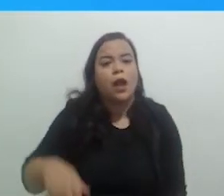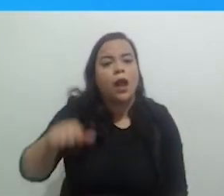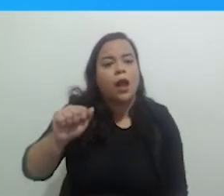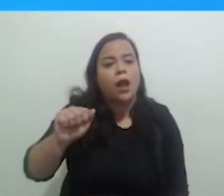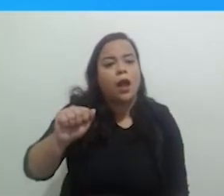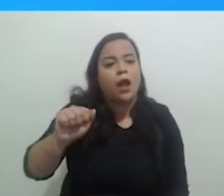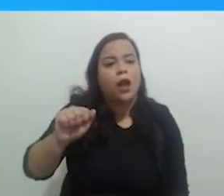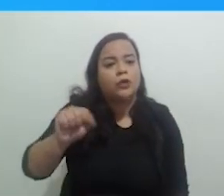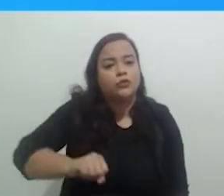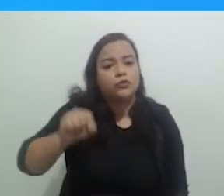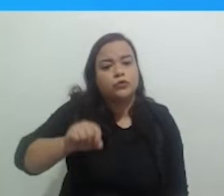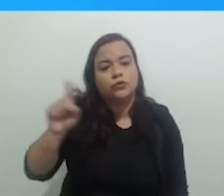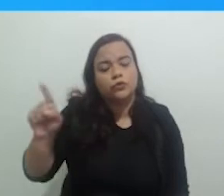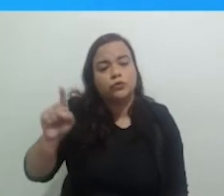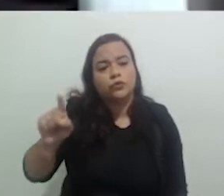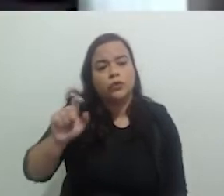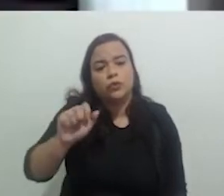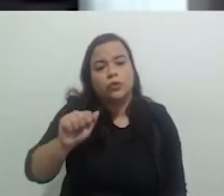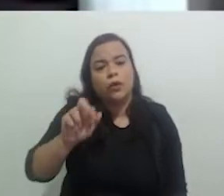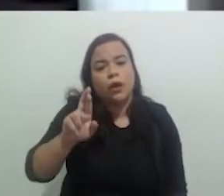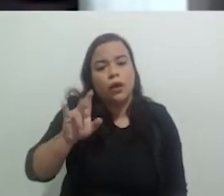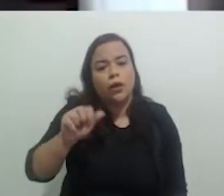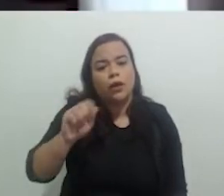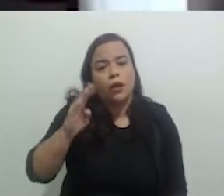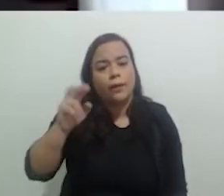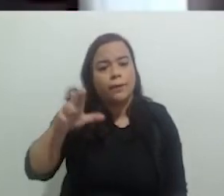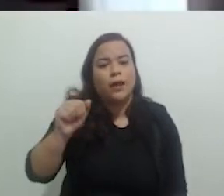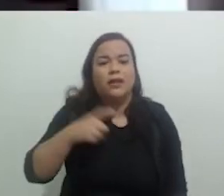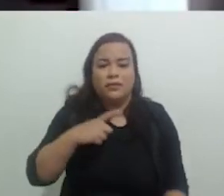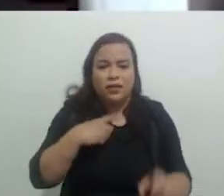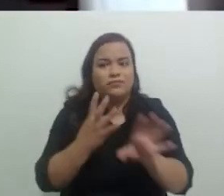apressar, é melhor, porque tem um bocado aí na fila esperando, né?